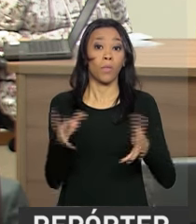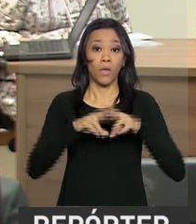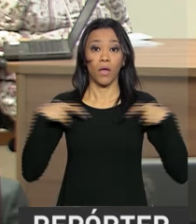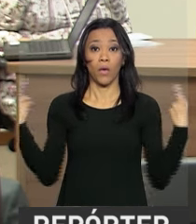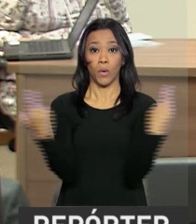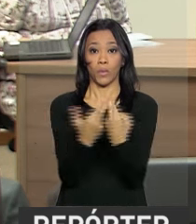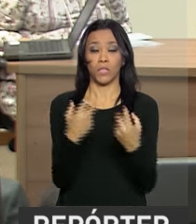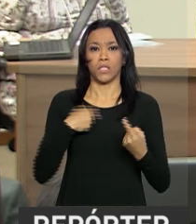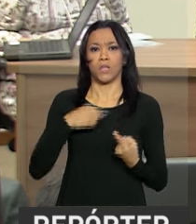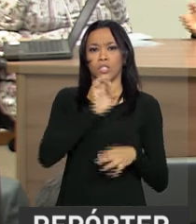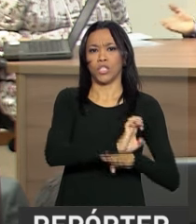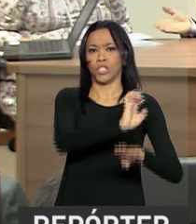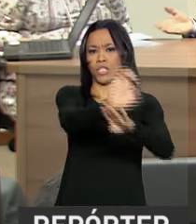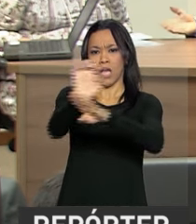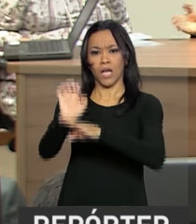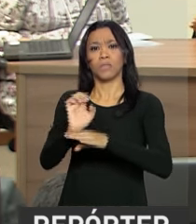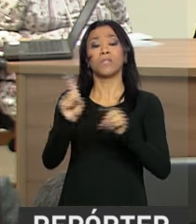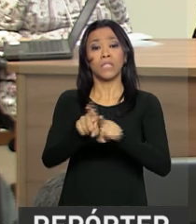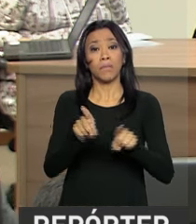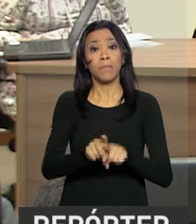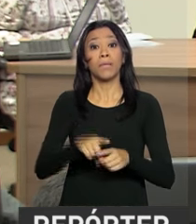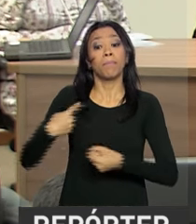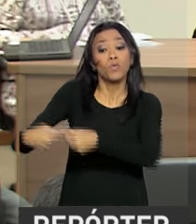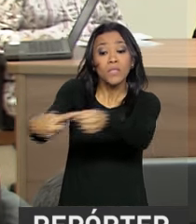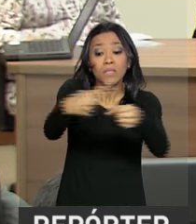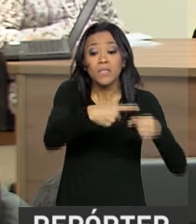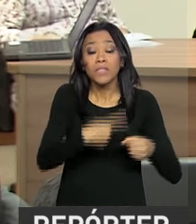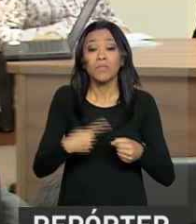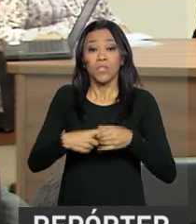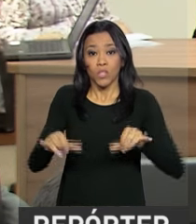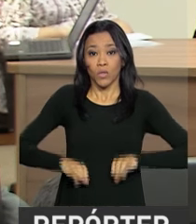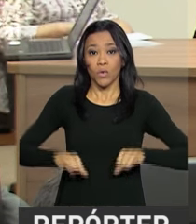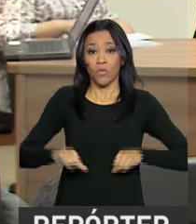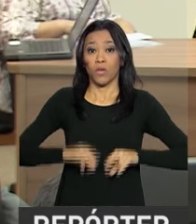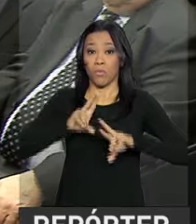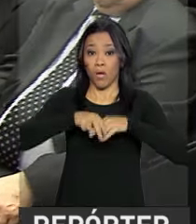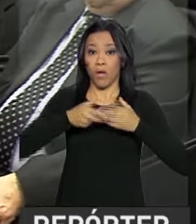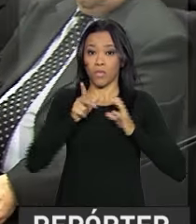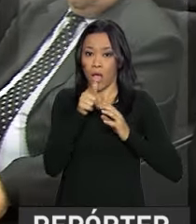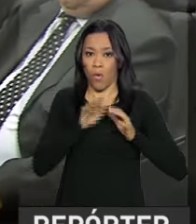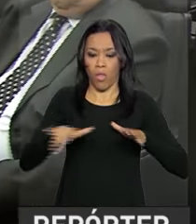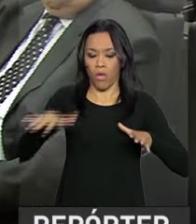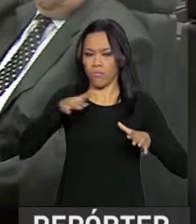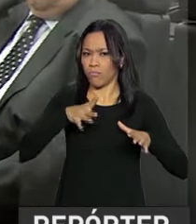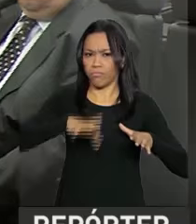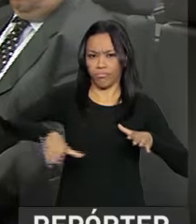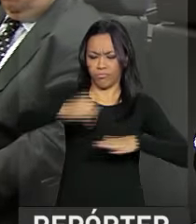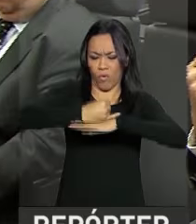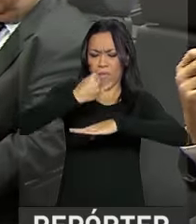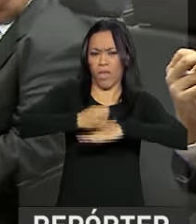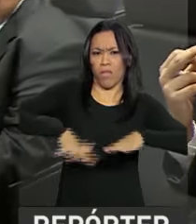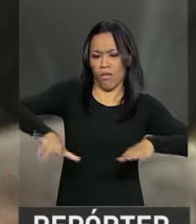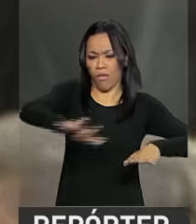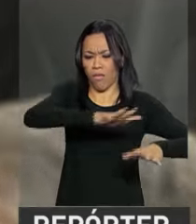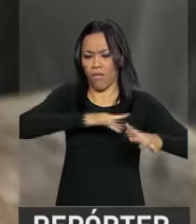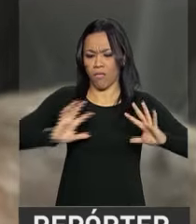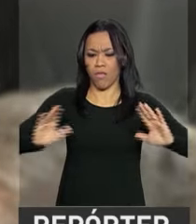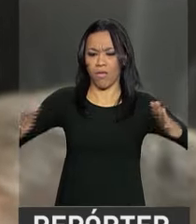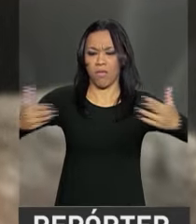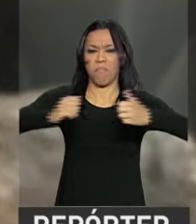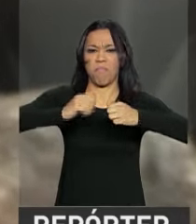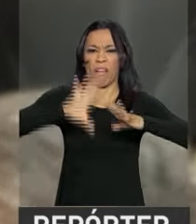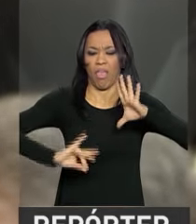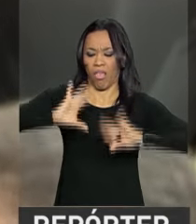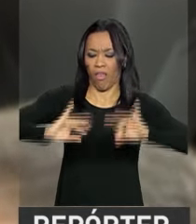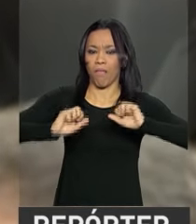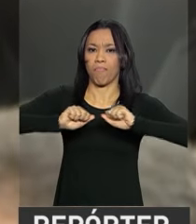representantes dos estados e municípios afetados pelo rompimento da barragem em Mariana das famílias atingidas pela lama e das etnias